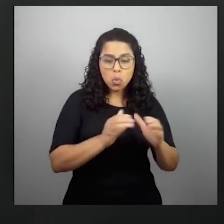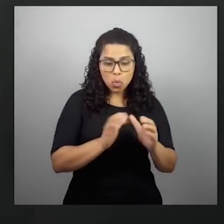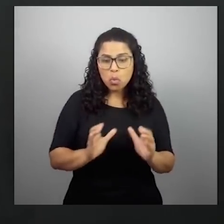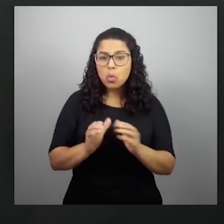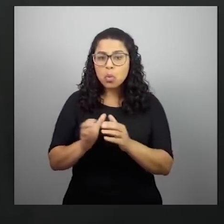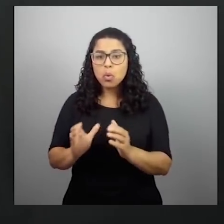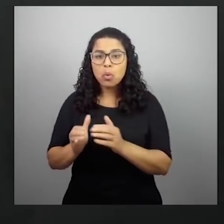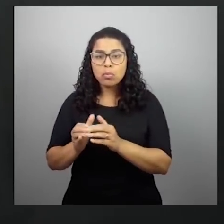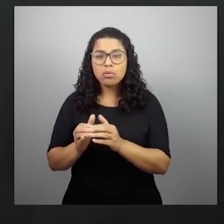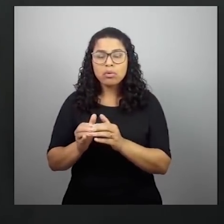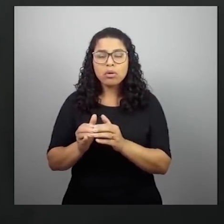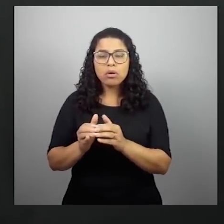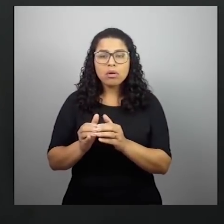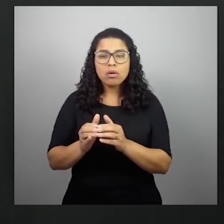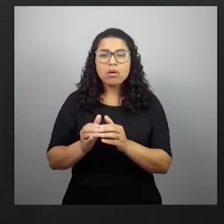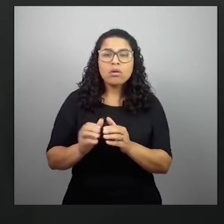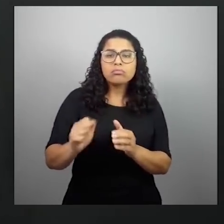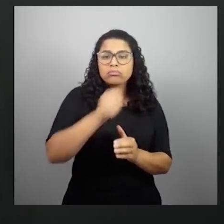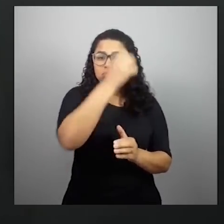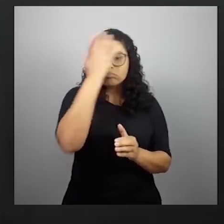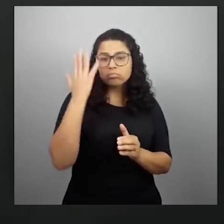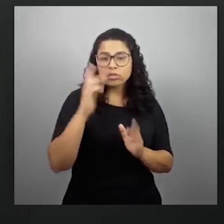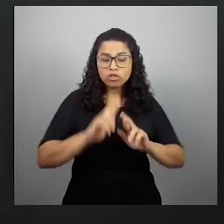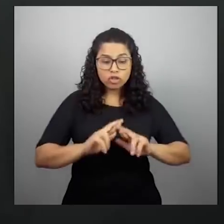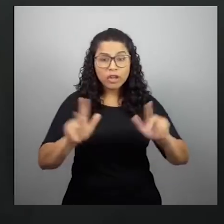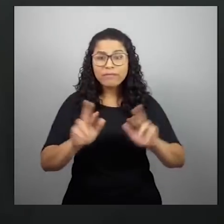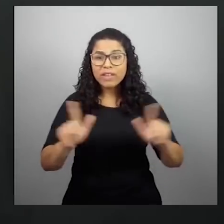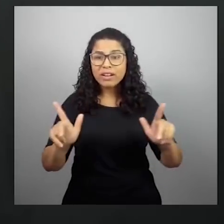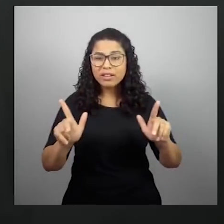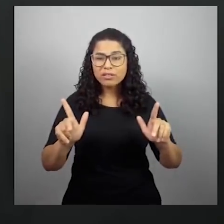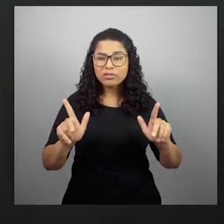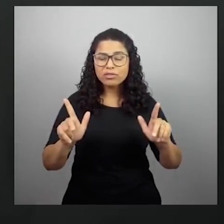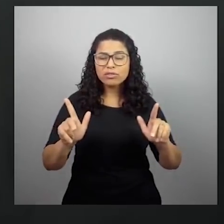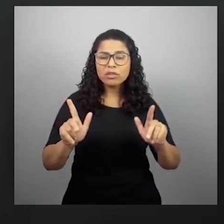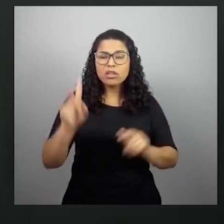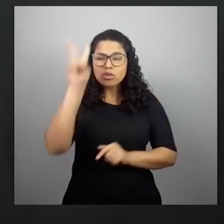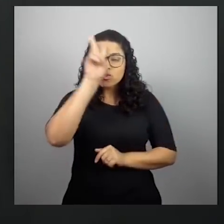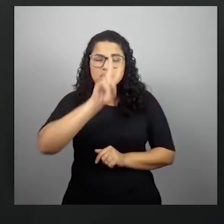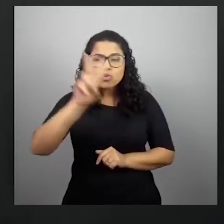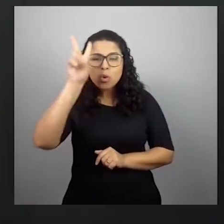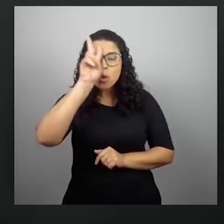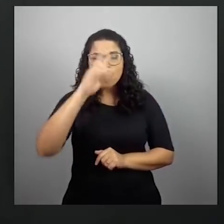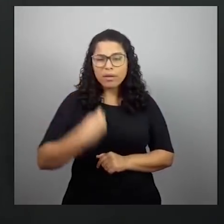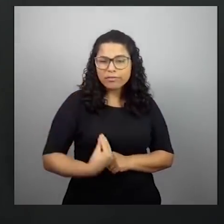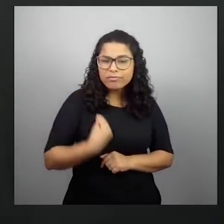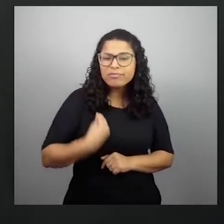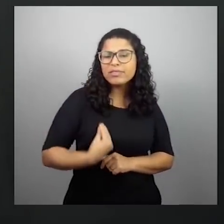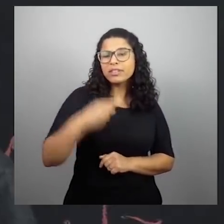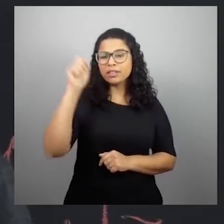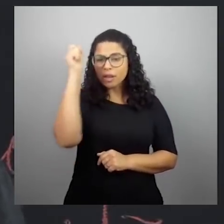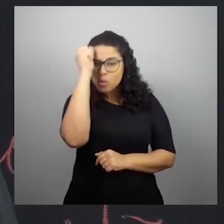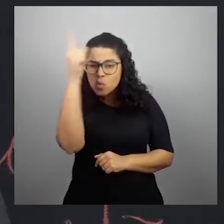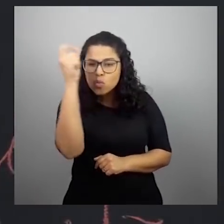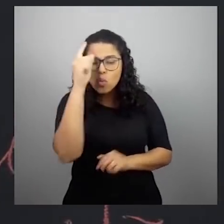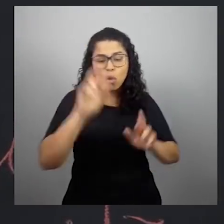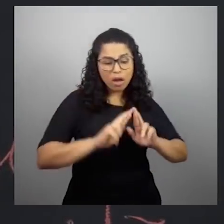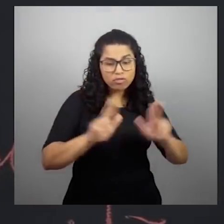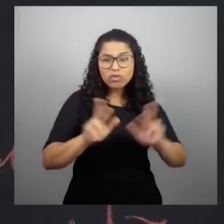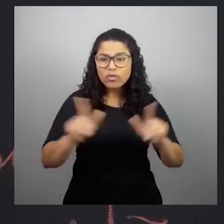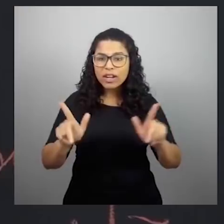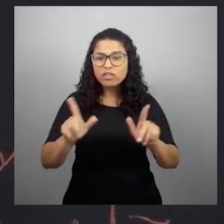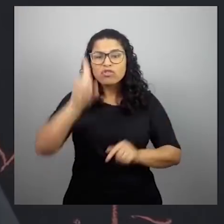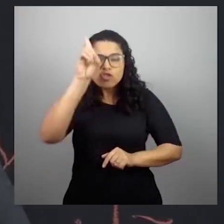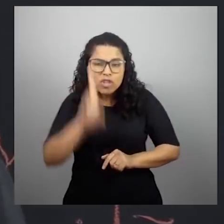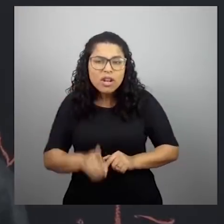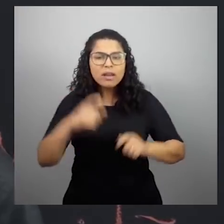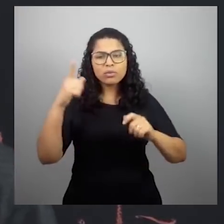diferentes componentes culturais, né, de diferentes pessoas com diferentes histórias, possa ser garantido. Nesse sentido, se